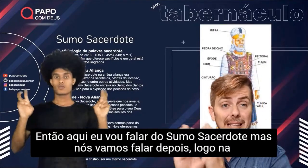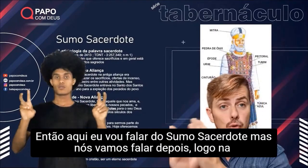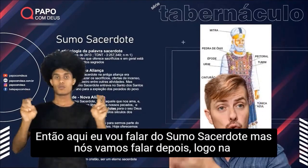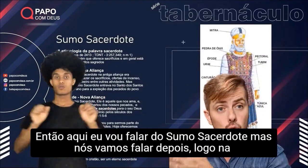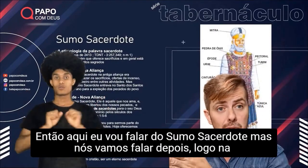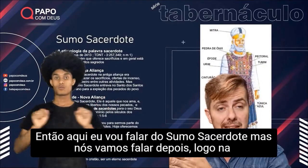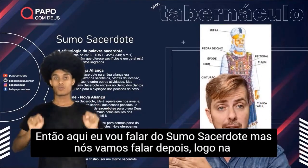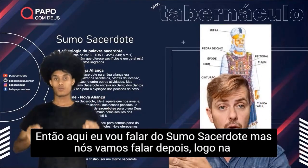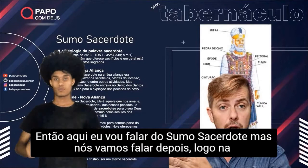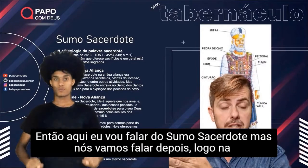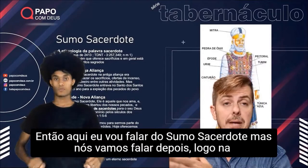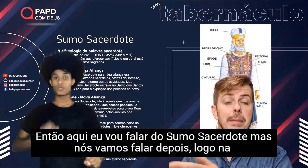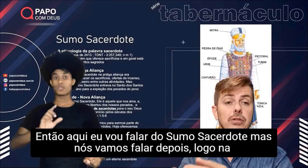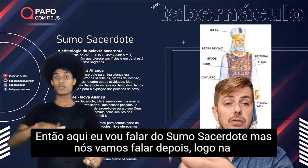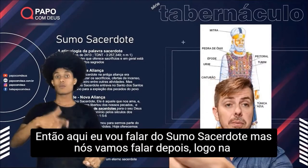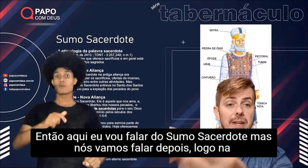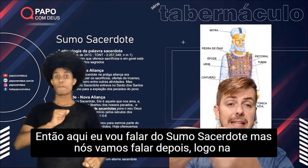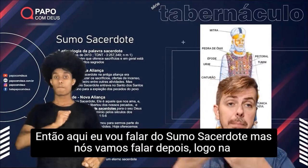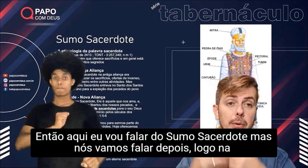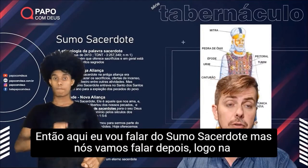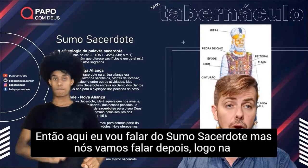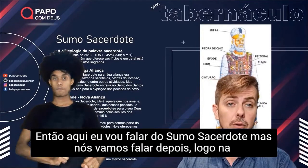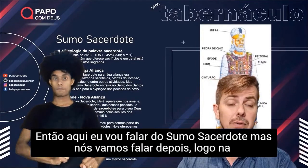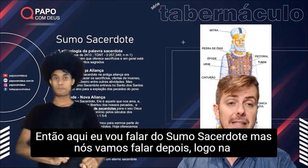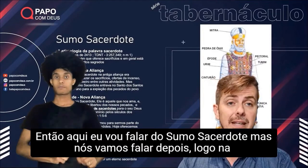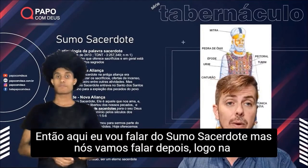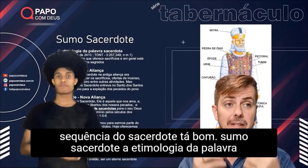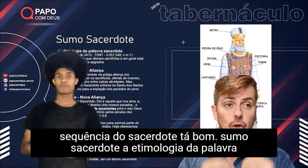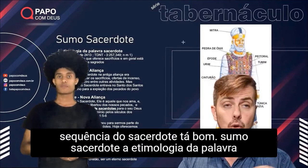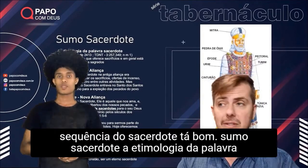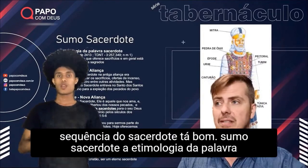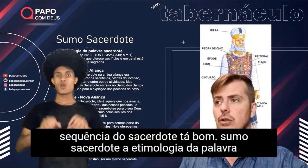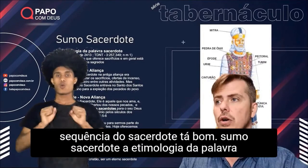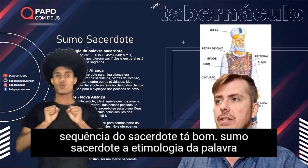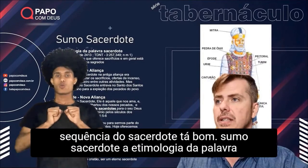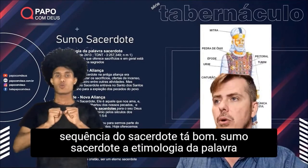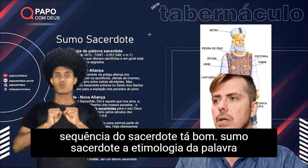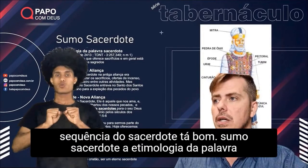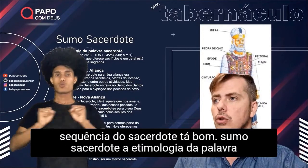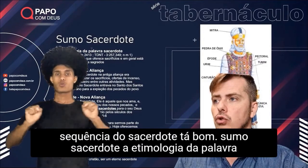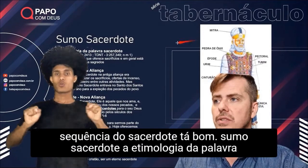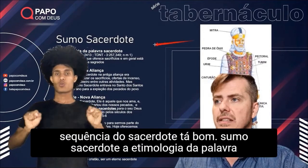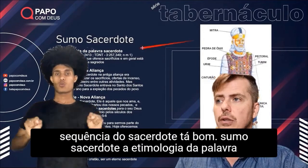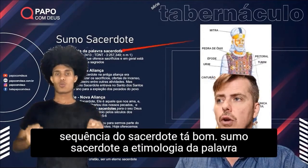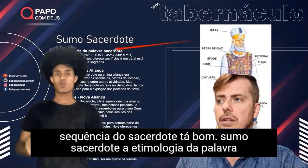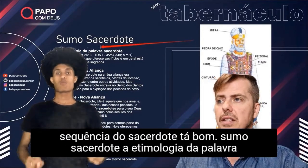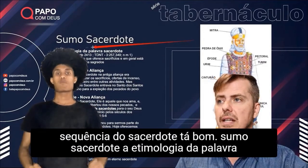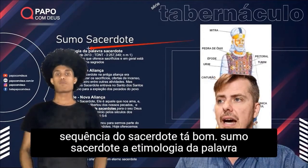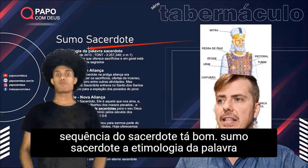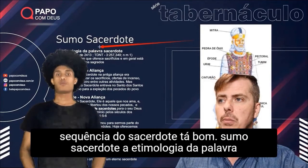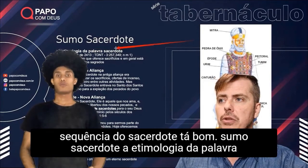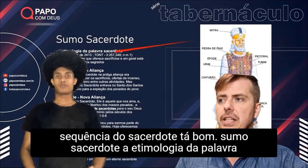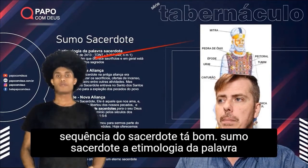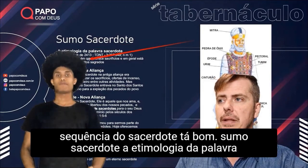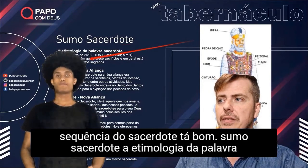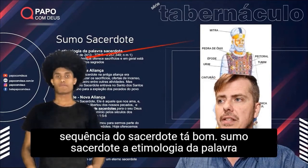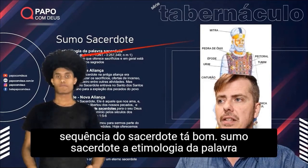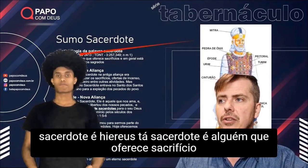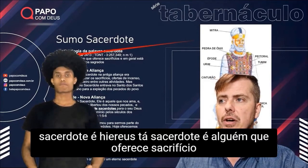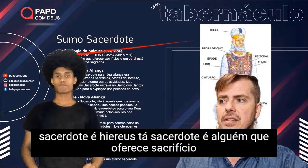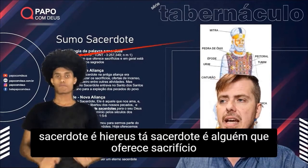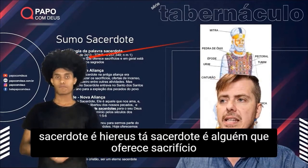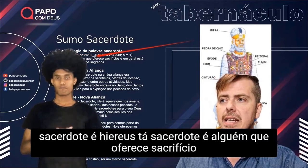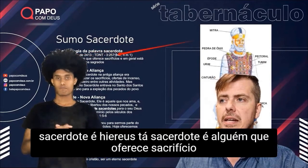aqui eu vou falar do sumo sacerdote, mas nós vamos falar depois, logo na sequência do sacerdote, tá bom? Sumo sacerdote, a etimologia da